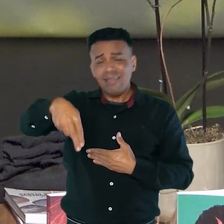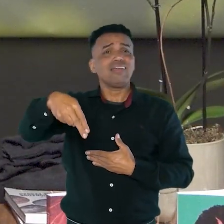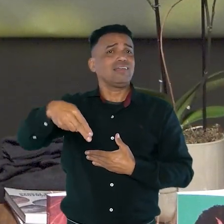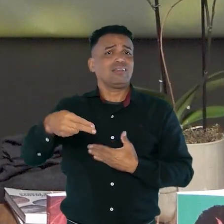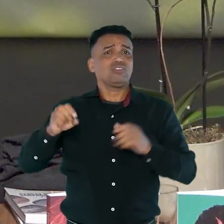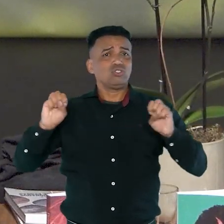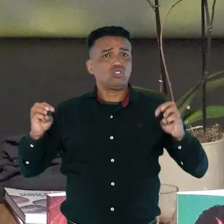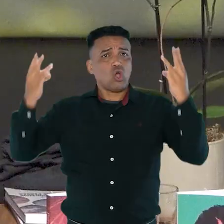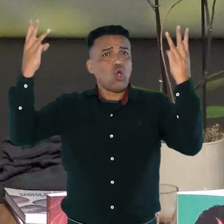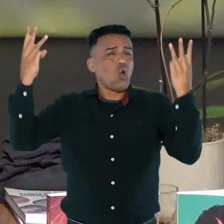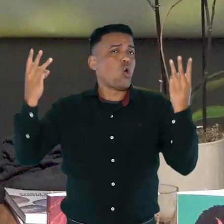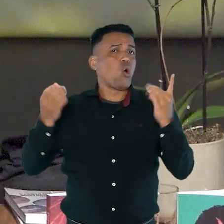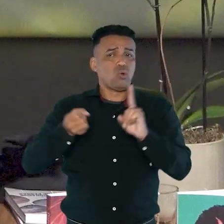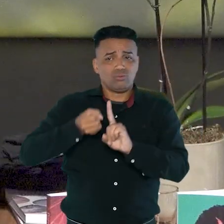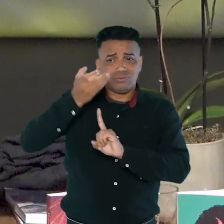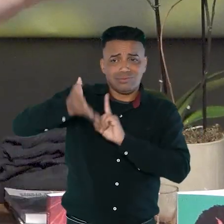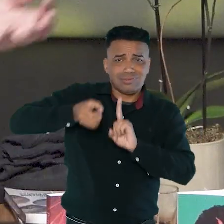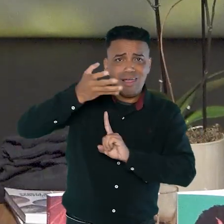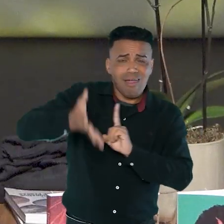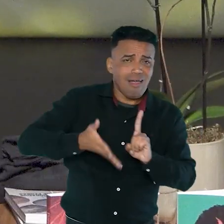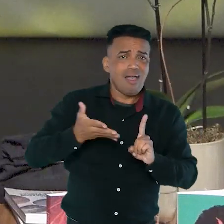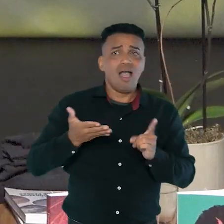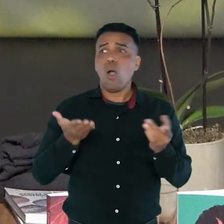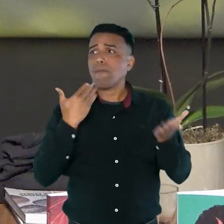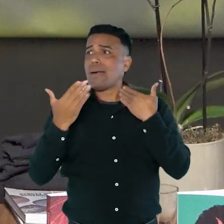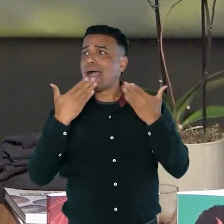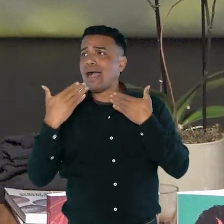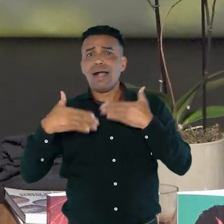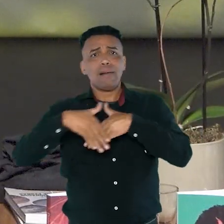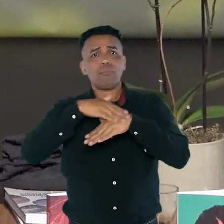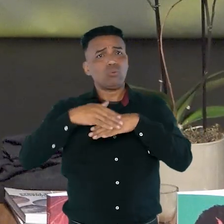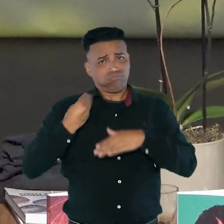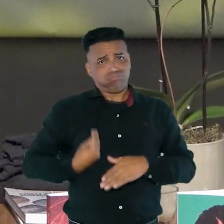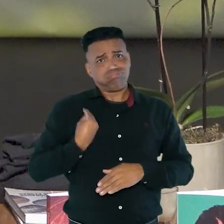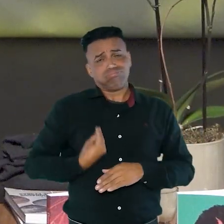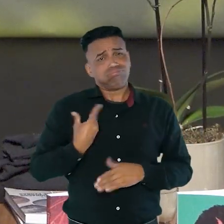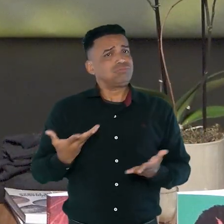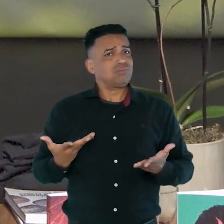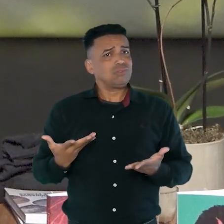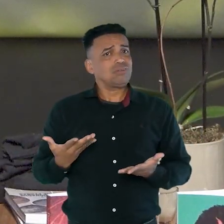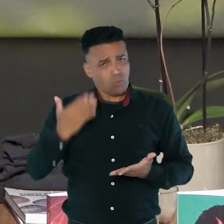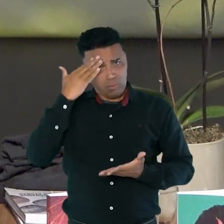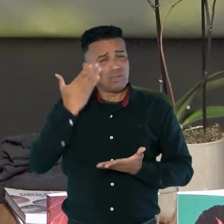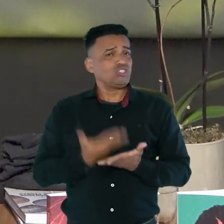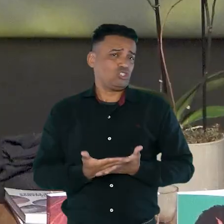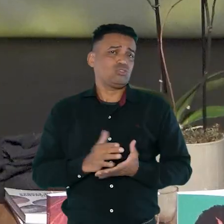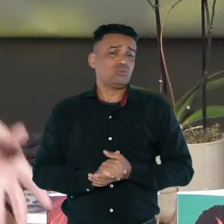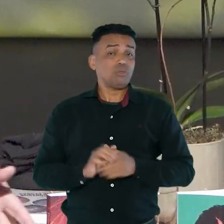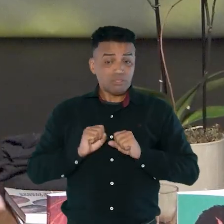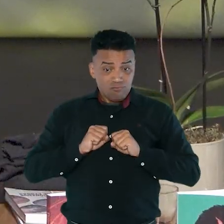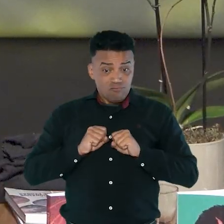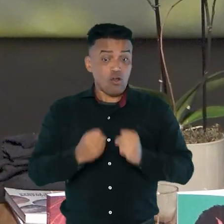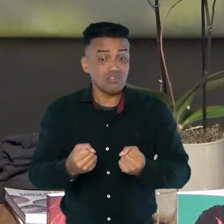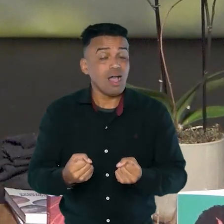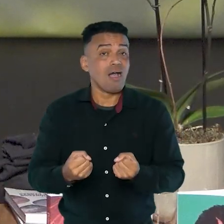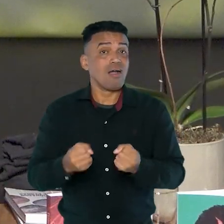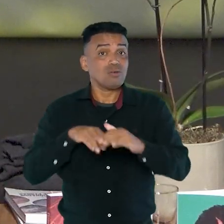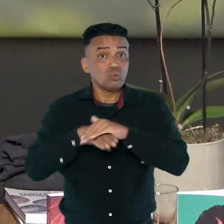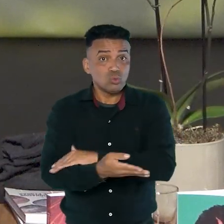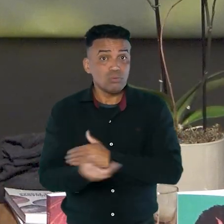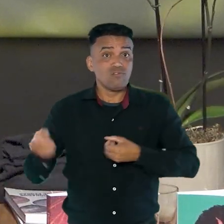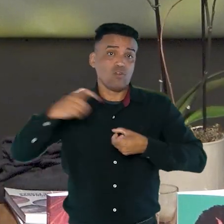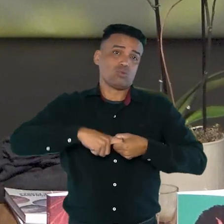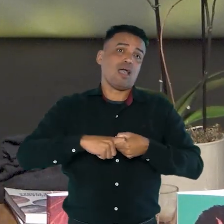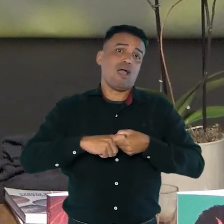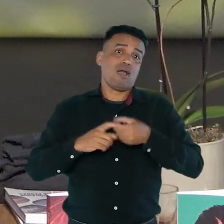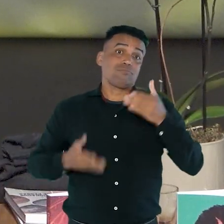ver um bate-papo como esse e de tantos outros que acontecem. Então eu acredito nisso. E a gente precisa forçar a isso, a esse